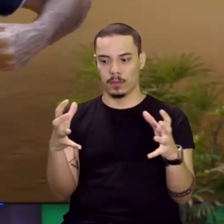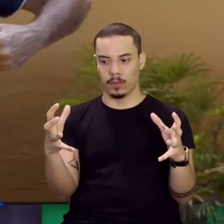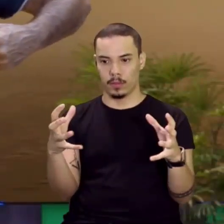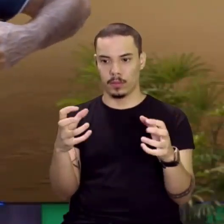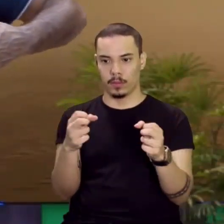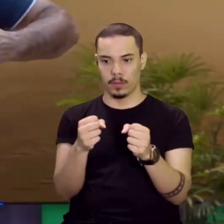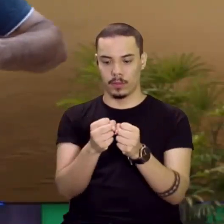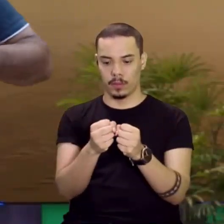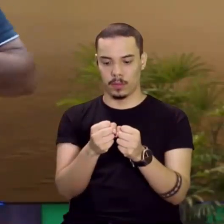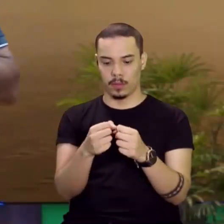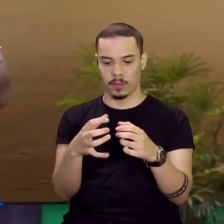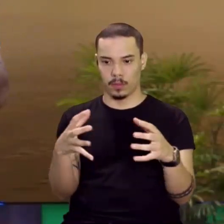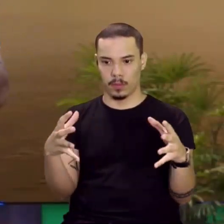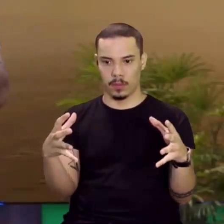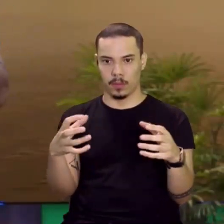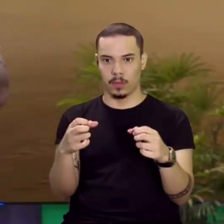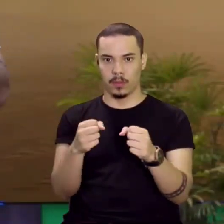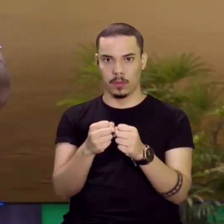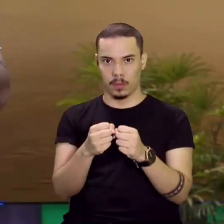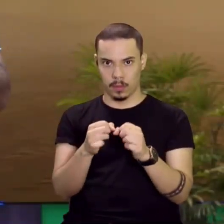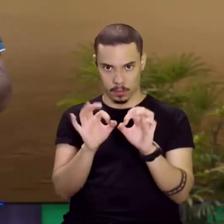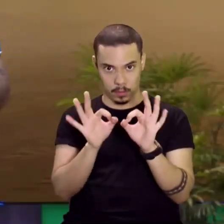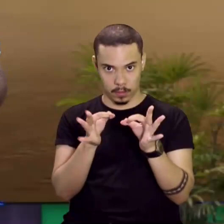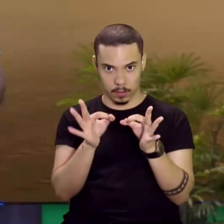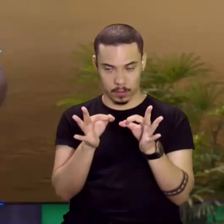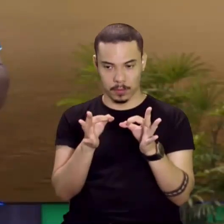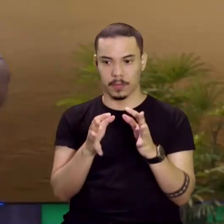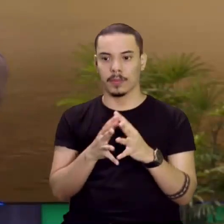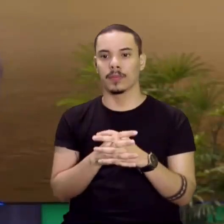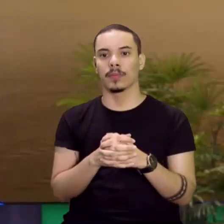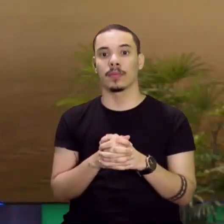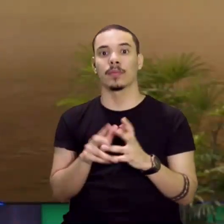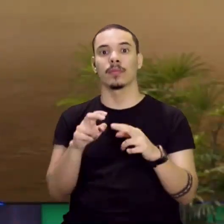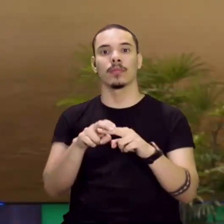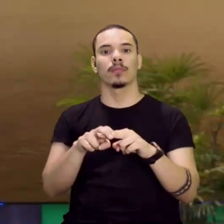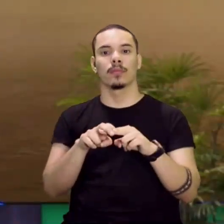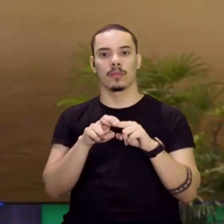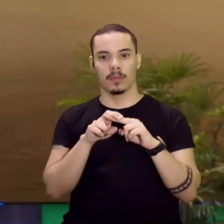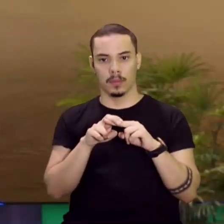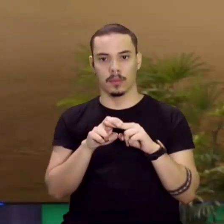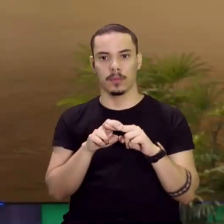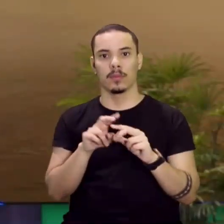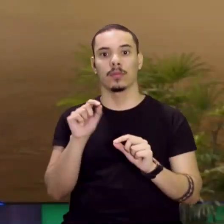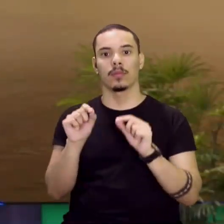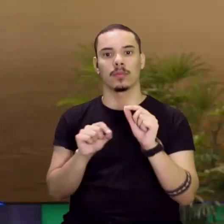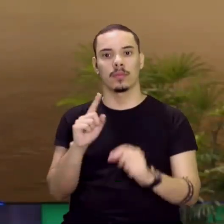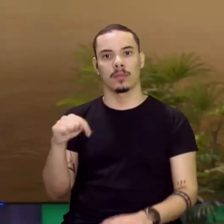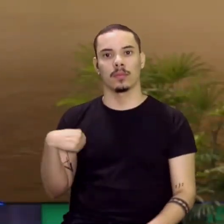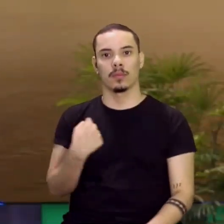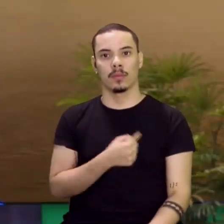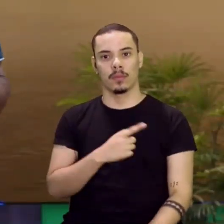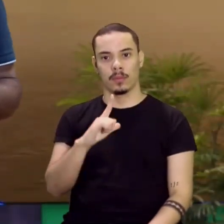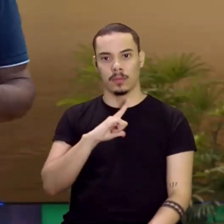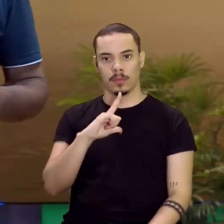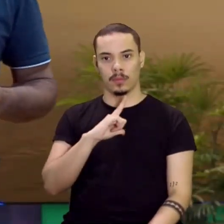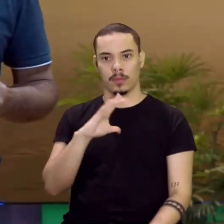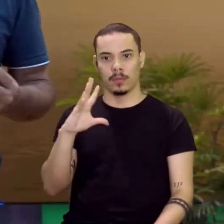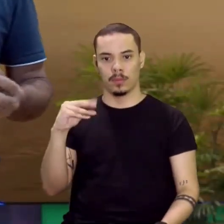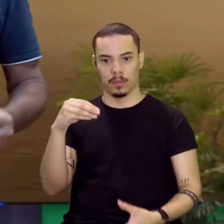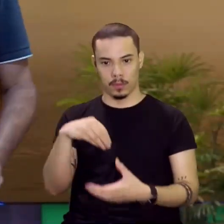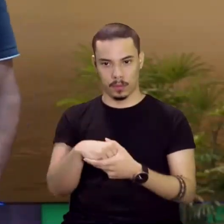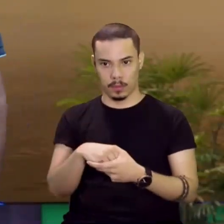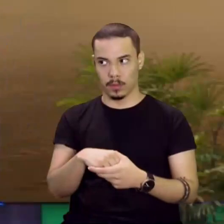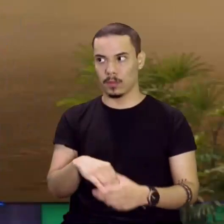Dilata, contrai. Tá? Portanto, o que é que nós temos aí?